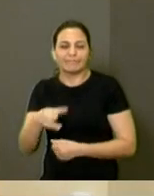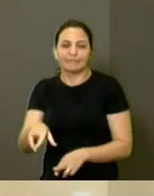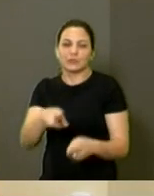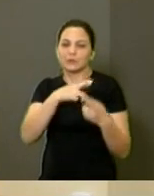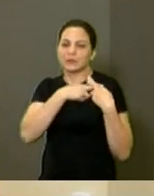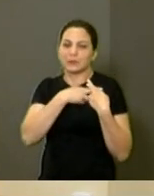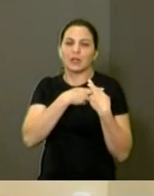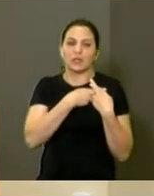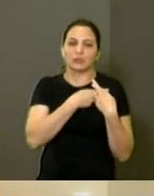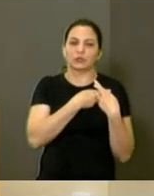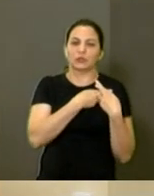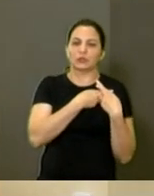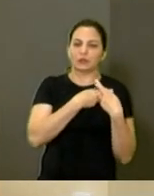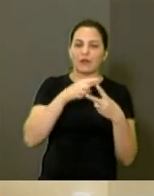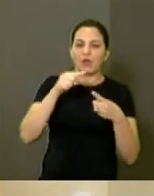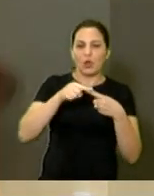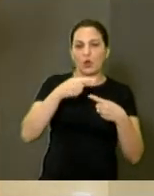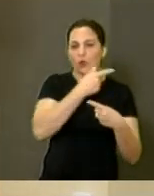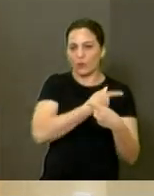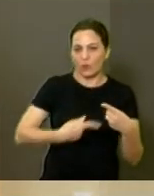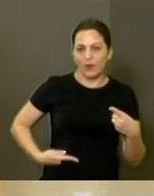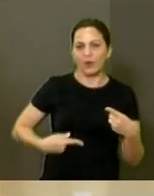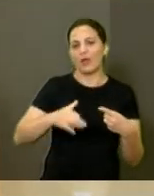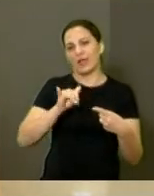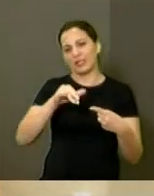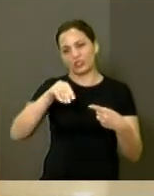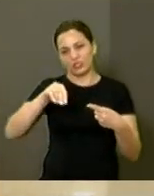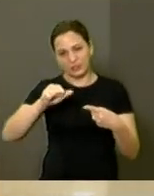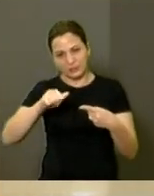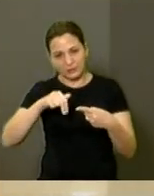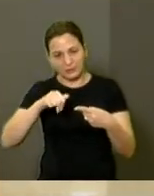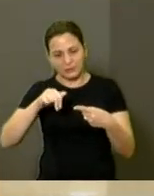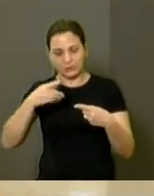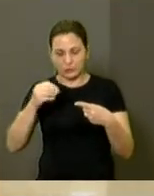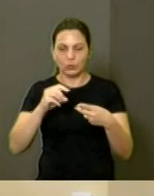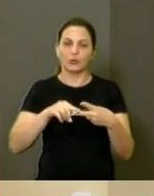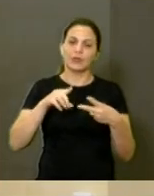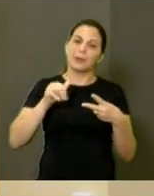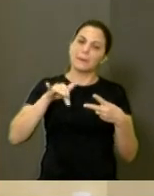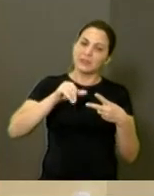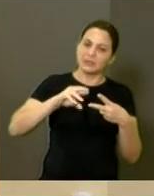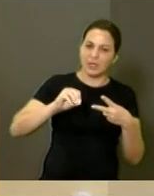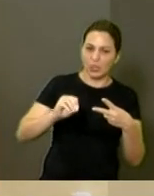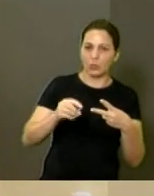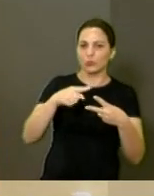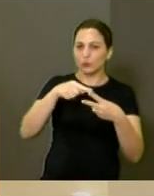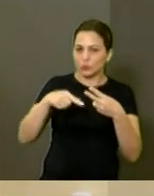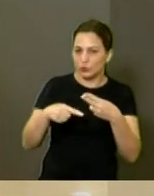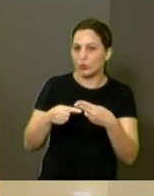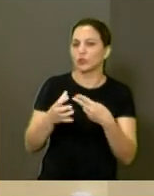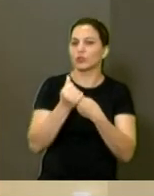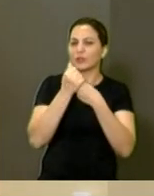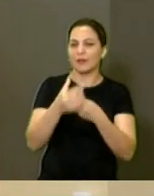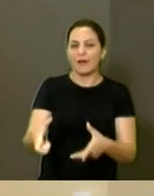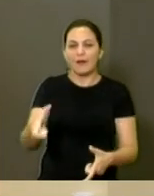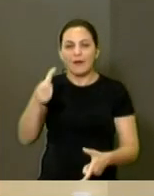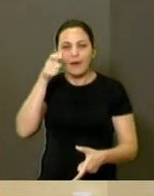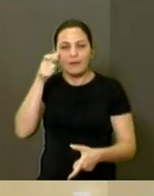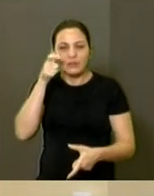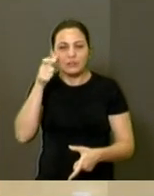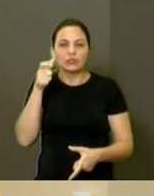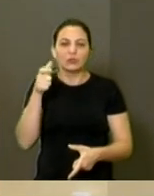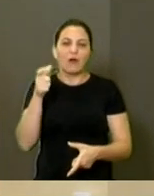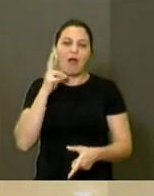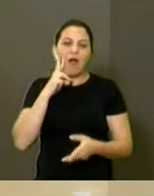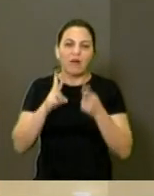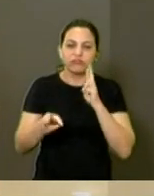feito tanto no Governo do prefeito quo no governo do Prefeito Marcelo bar e aqueles que alertaram foram